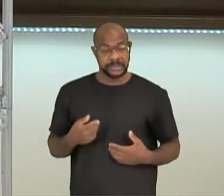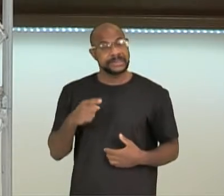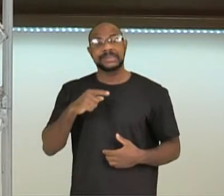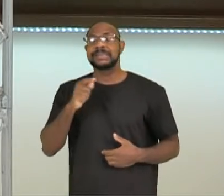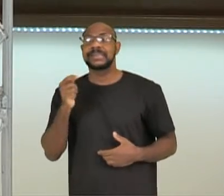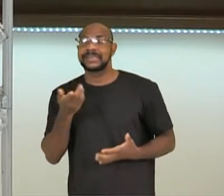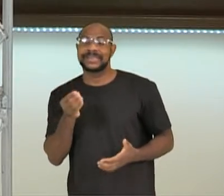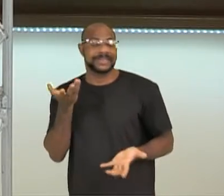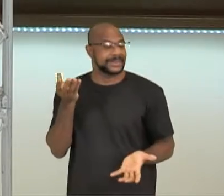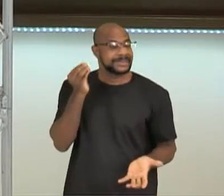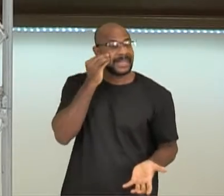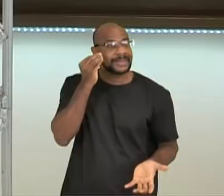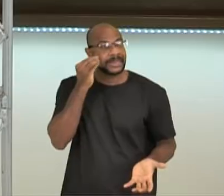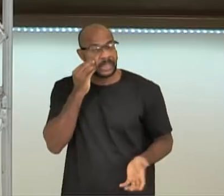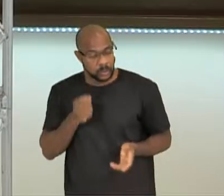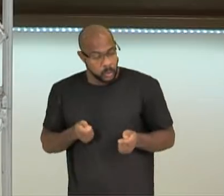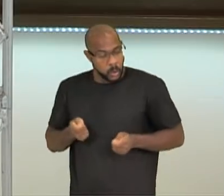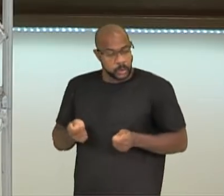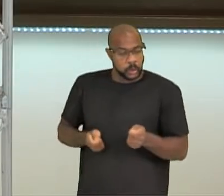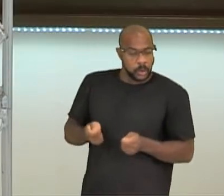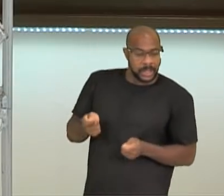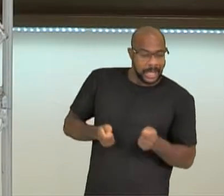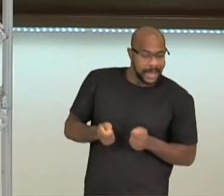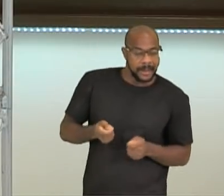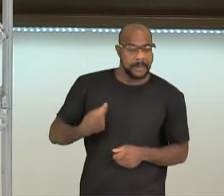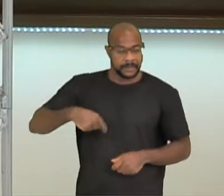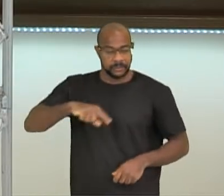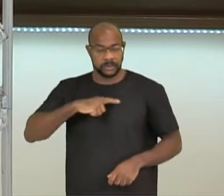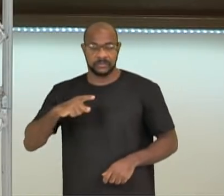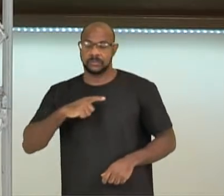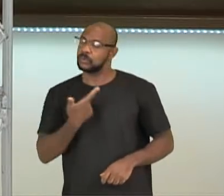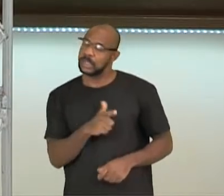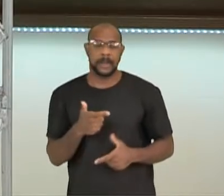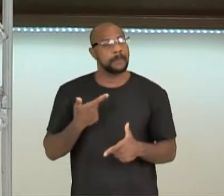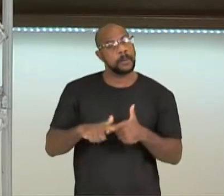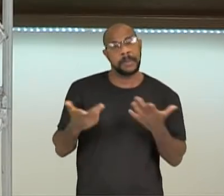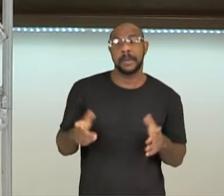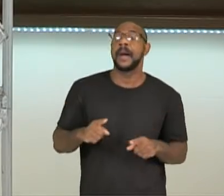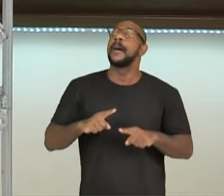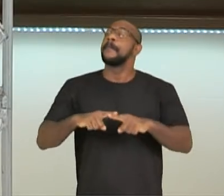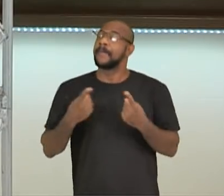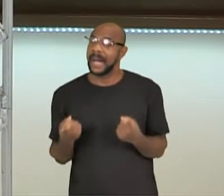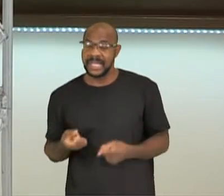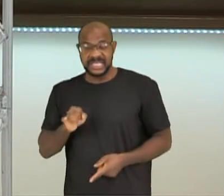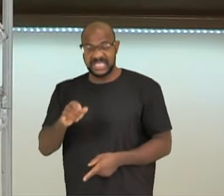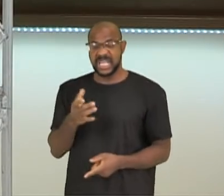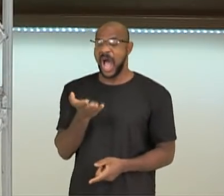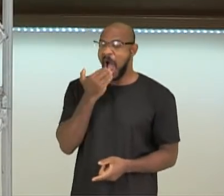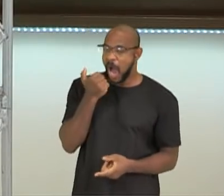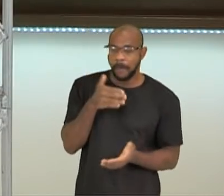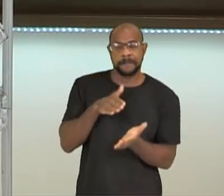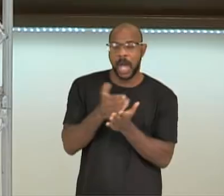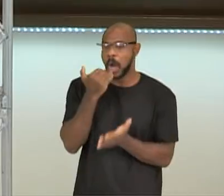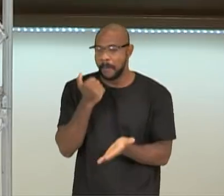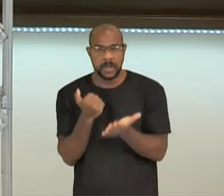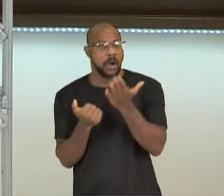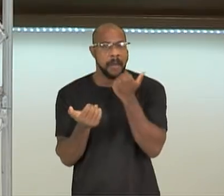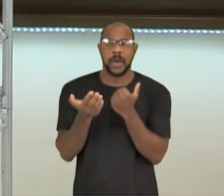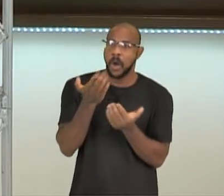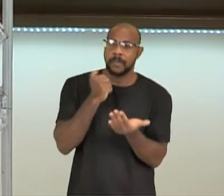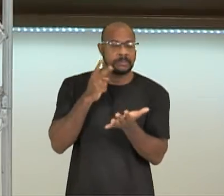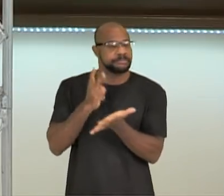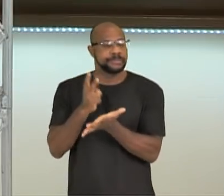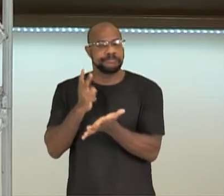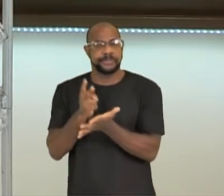tentando controlar para que a gente não tenha problemas, mas infelizmente, né, se a gente vai consumindo demais ao longo da vida,